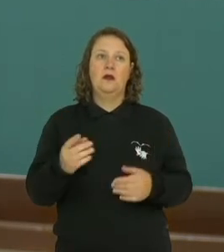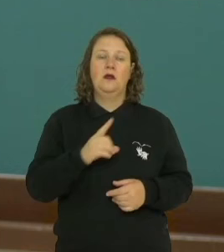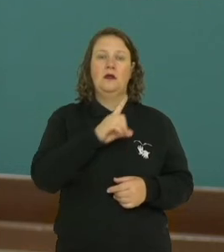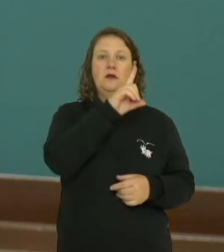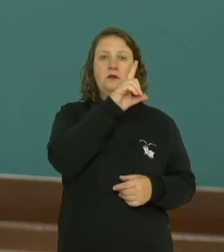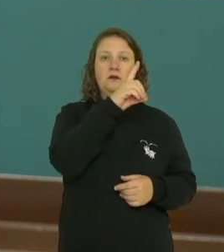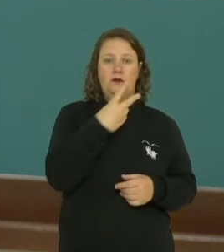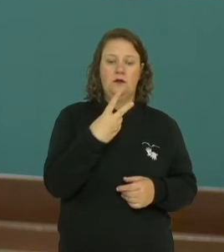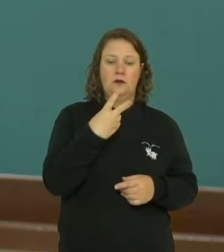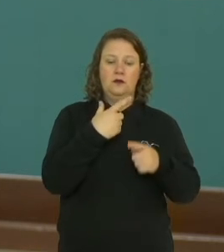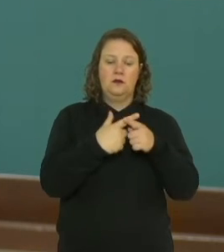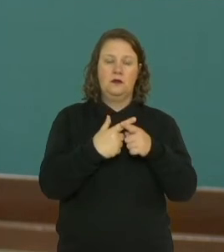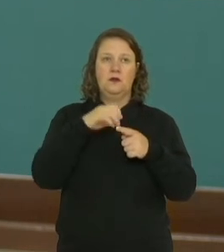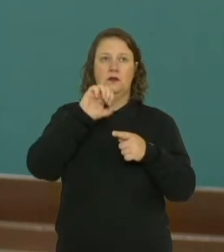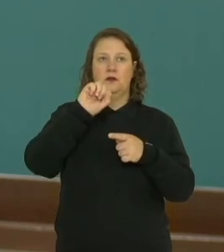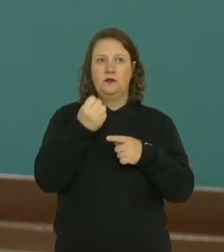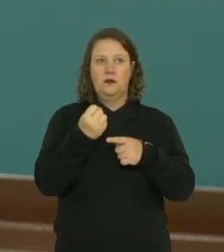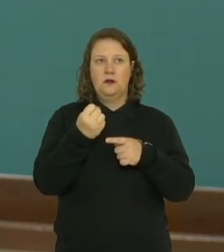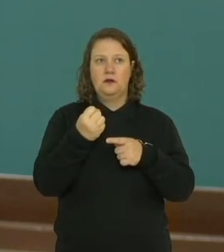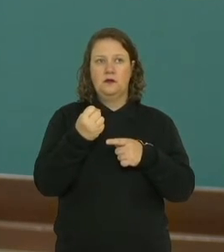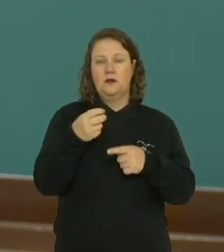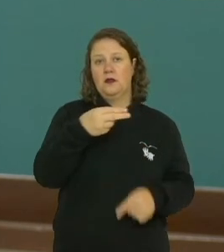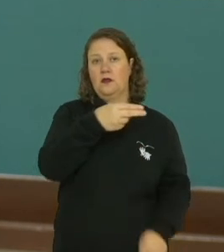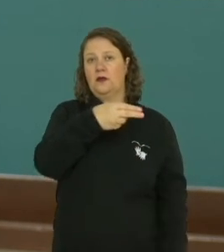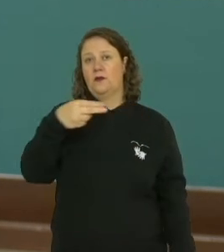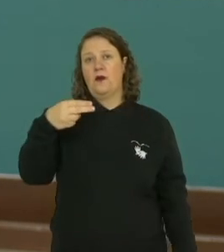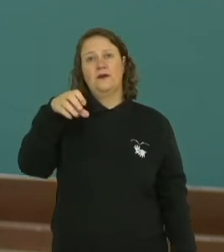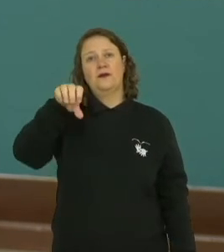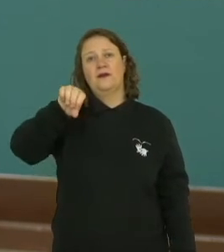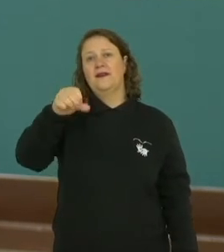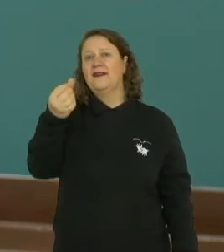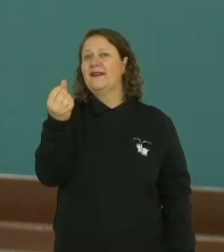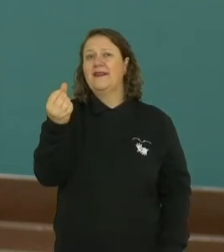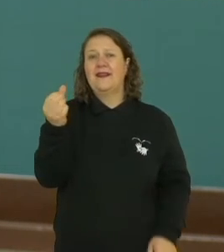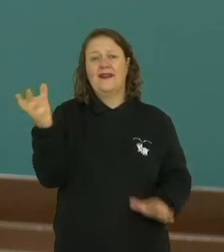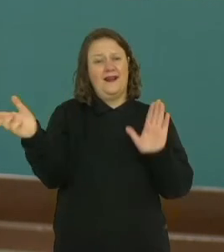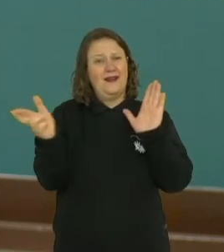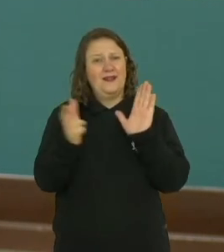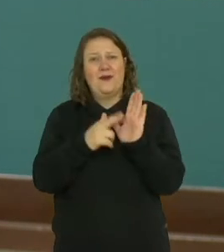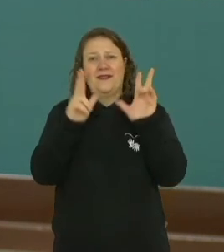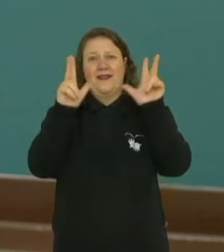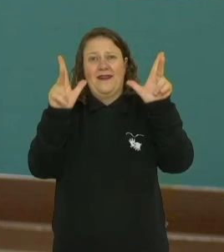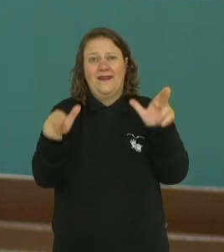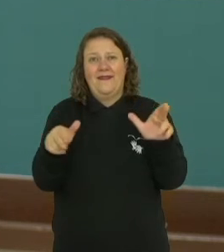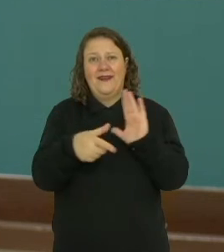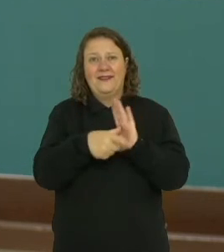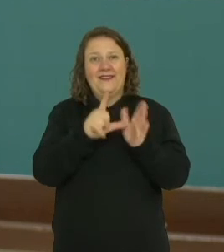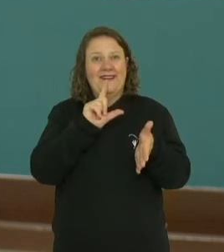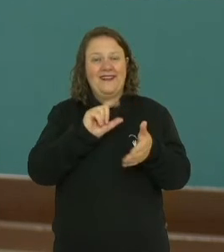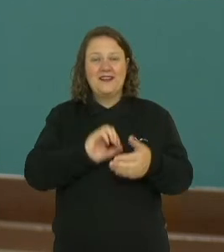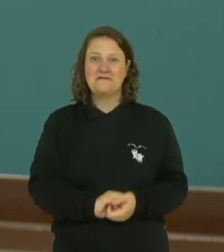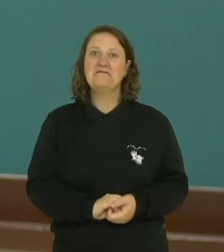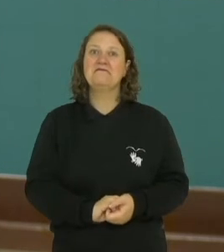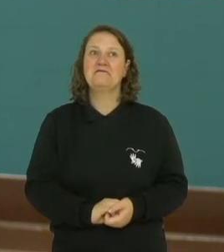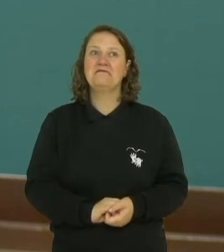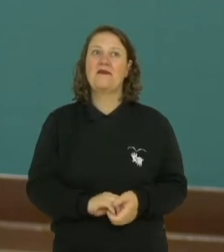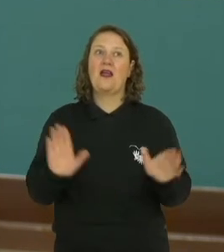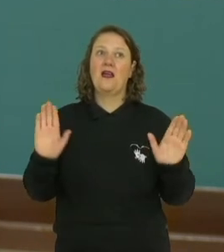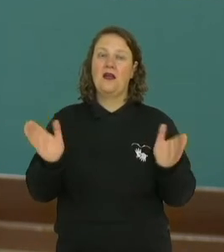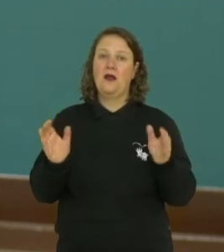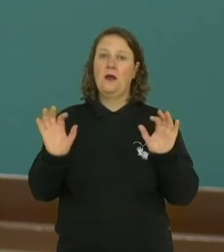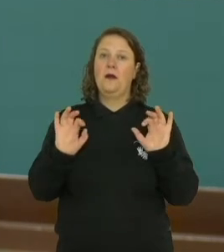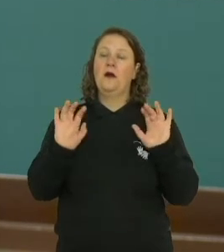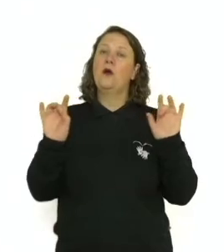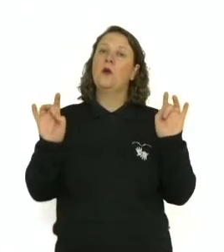12 vezes 8, que é o mesmo 96 que a gente encontrou pelo outro processo, ok? E para terminar a pergunta,